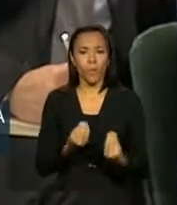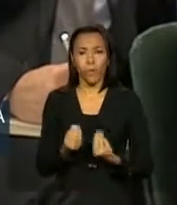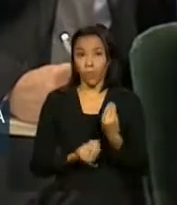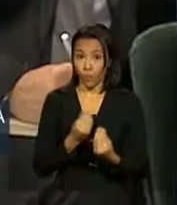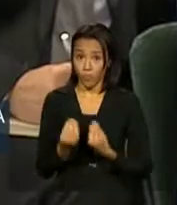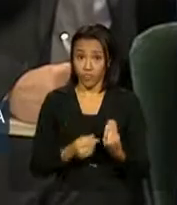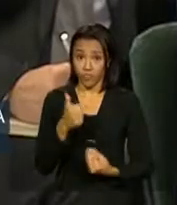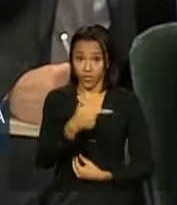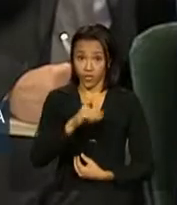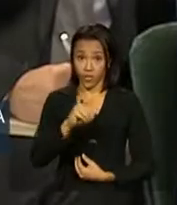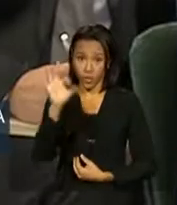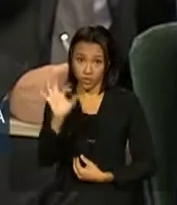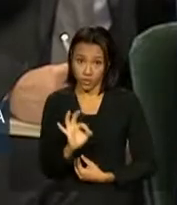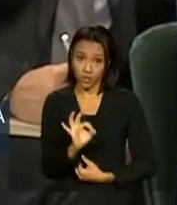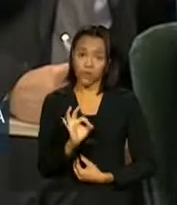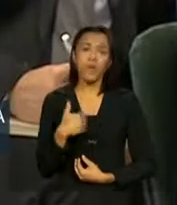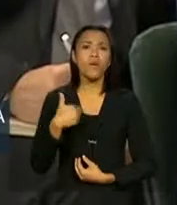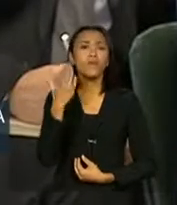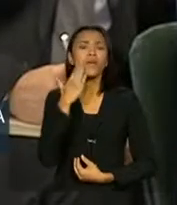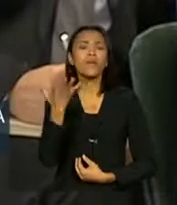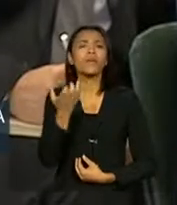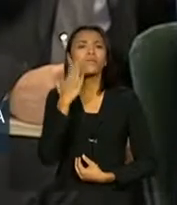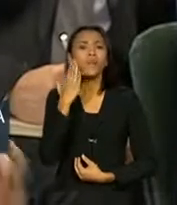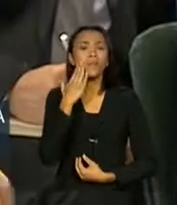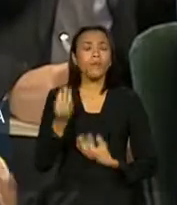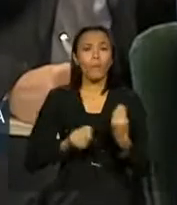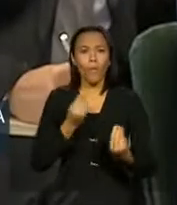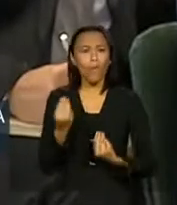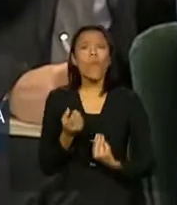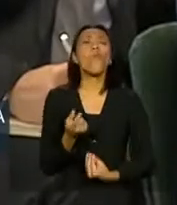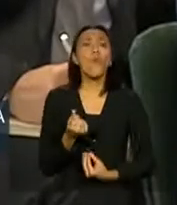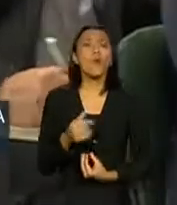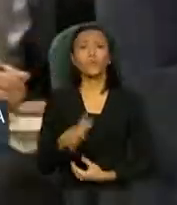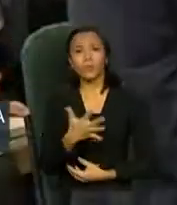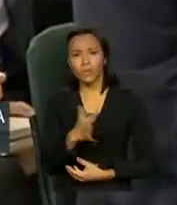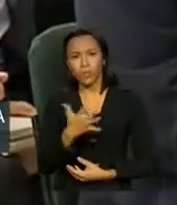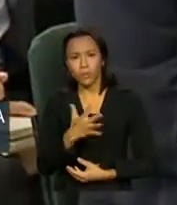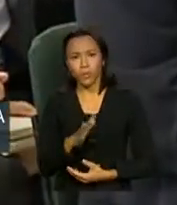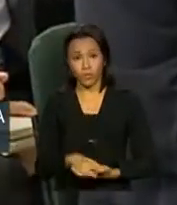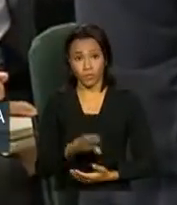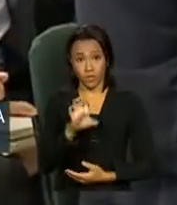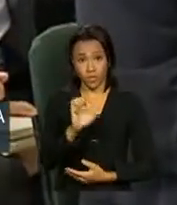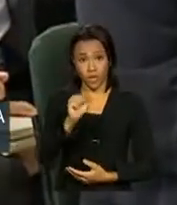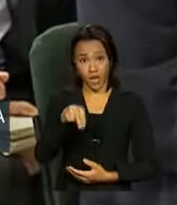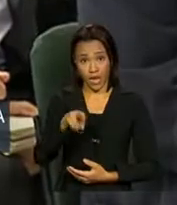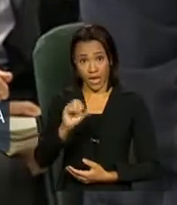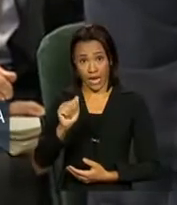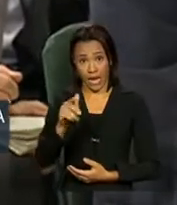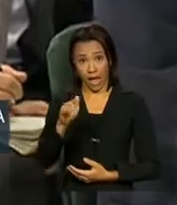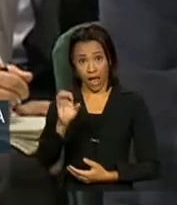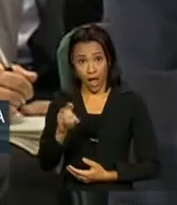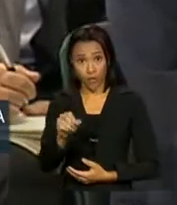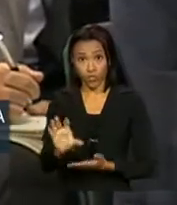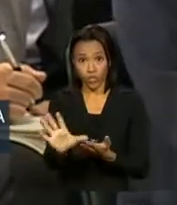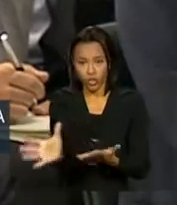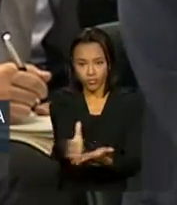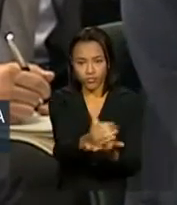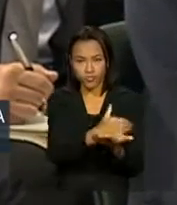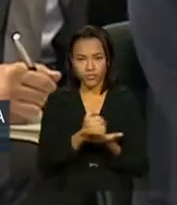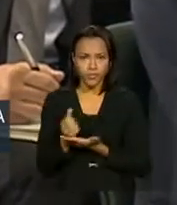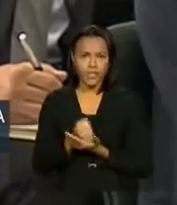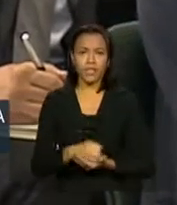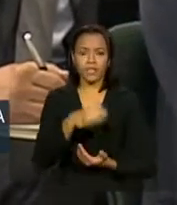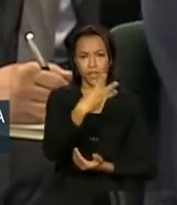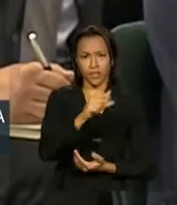com 25%. Eu queria saber quanto que esses encargos representavam em termos de arrecadação e se esses